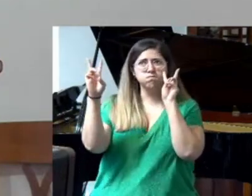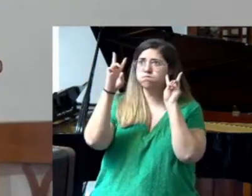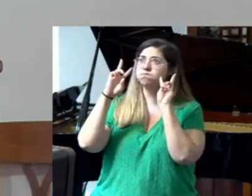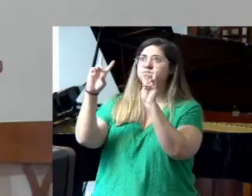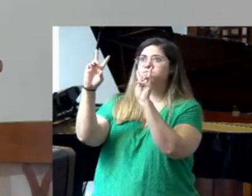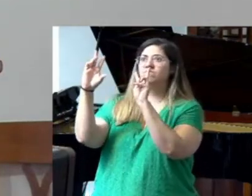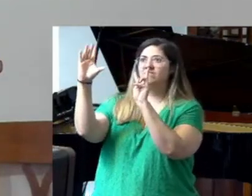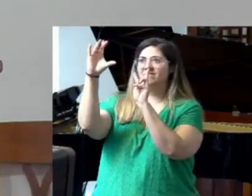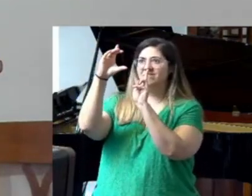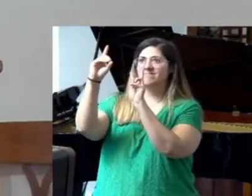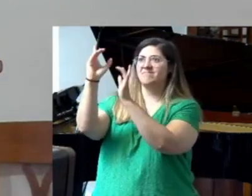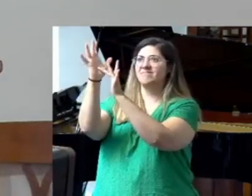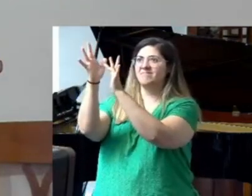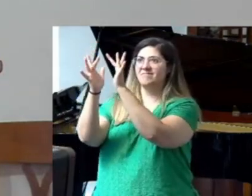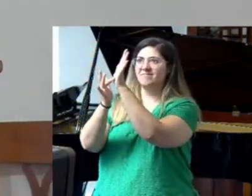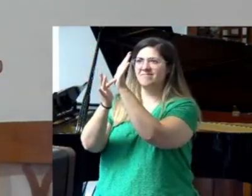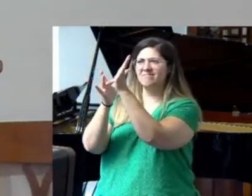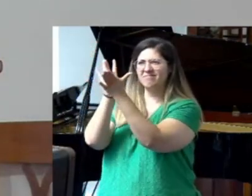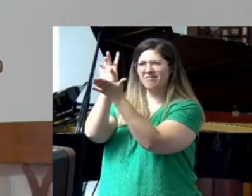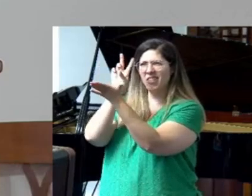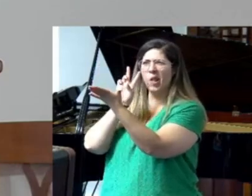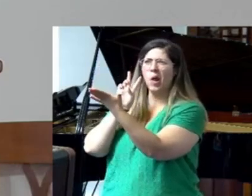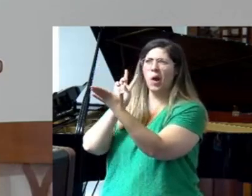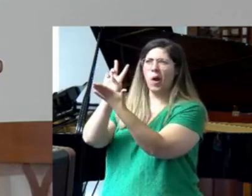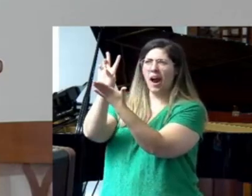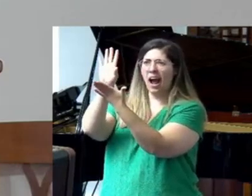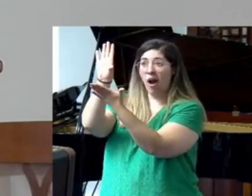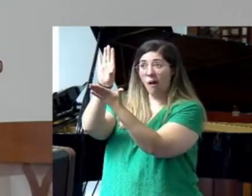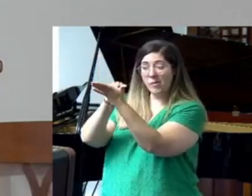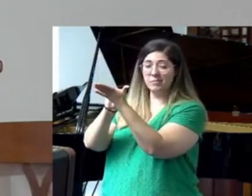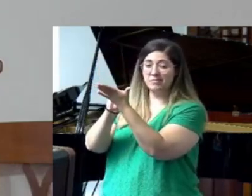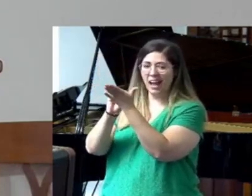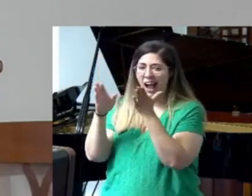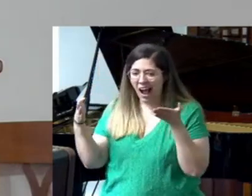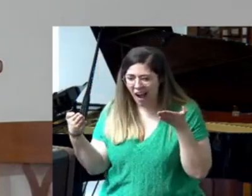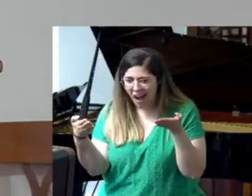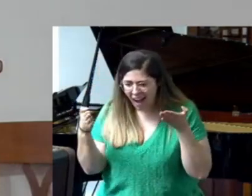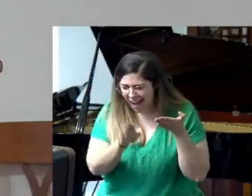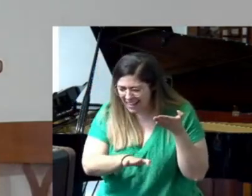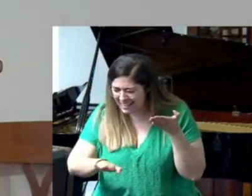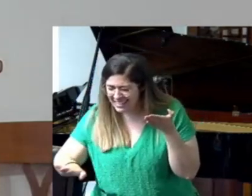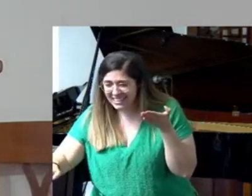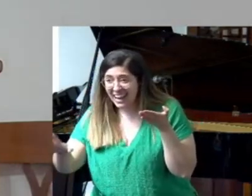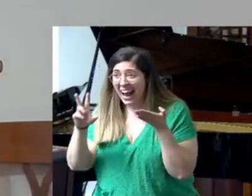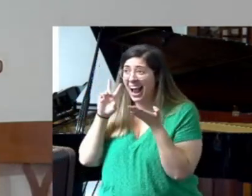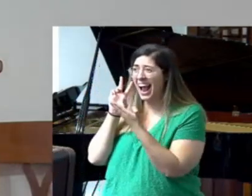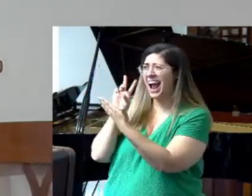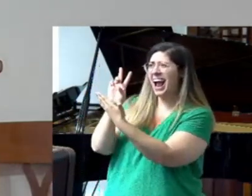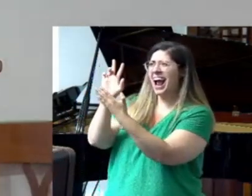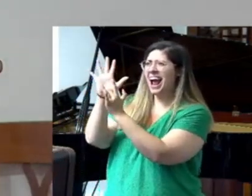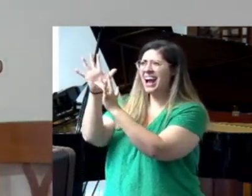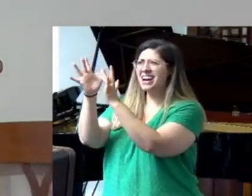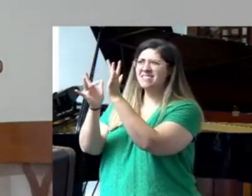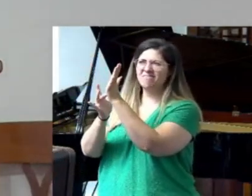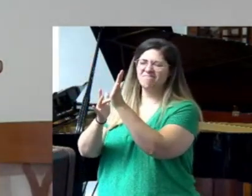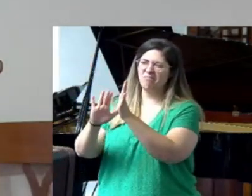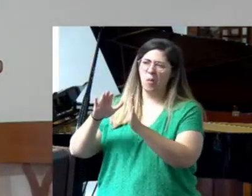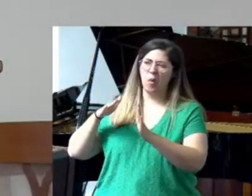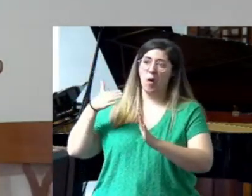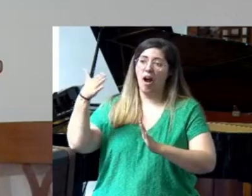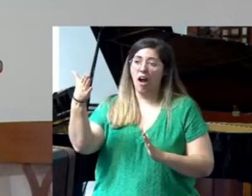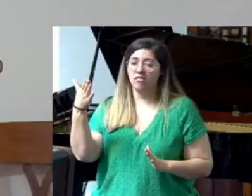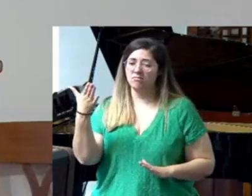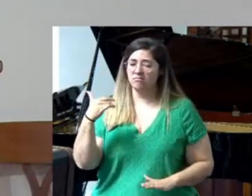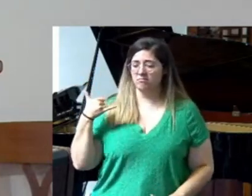para o autor e consumador da fé. Se elas olharem agora, que elas são crianças, não terão do que se arrepender quando